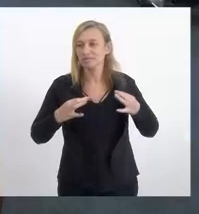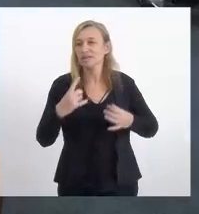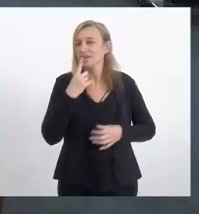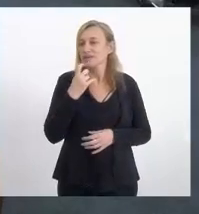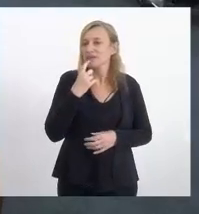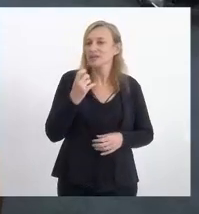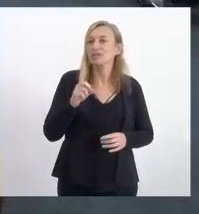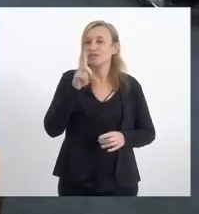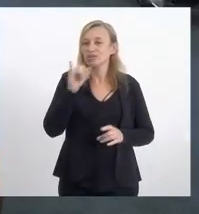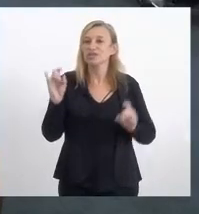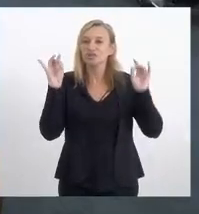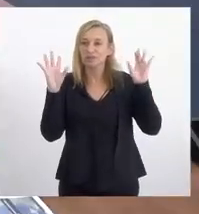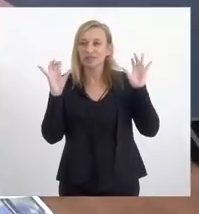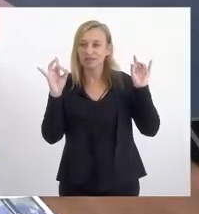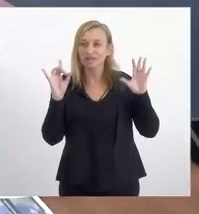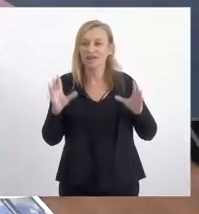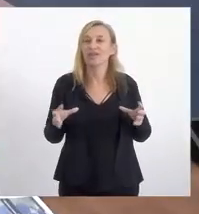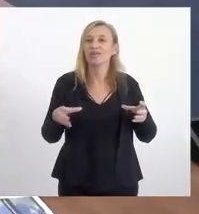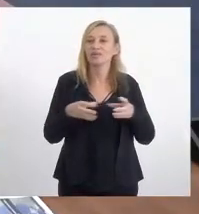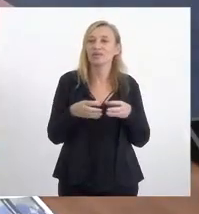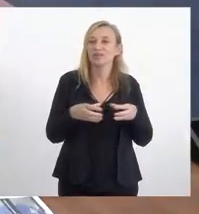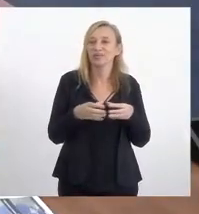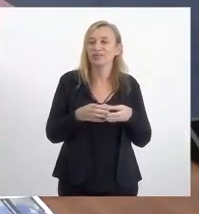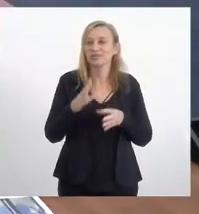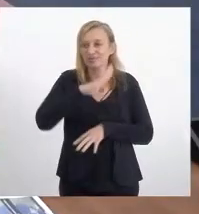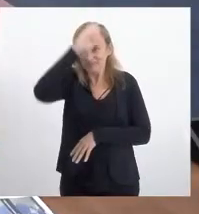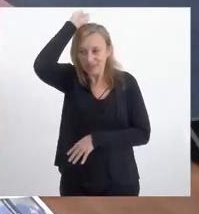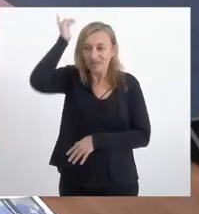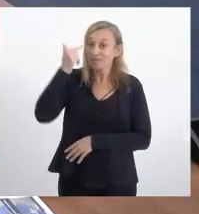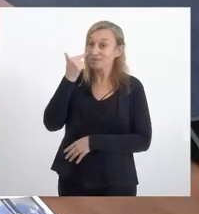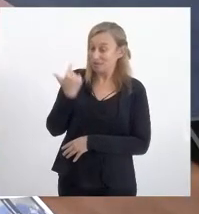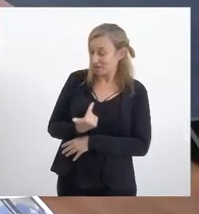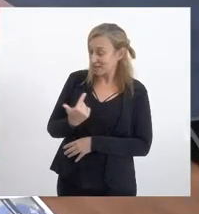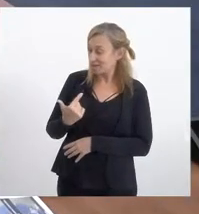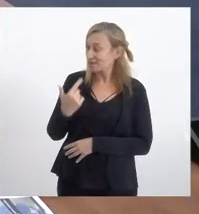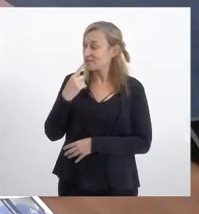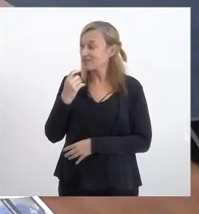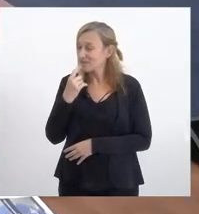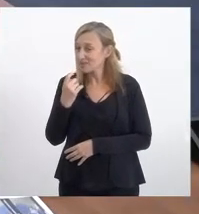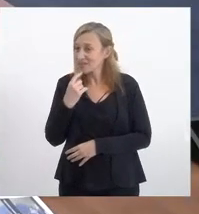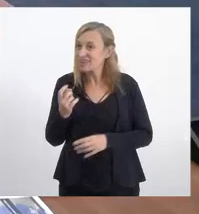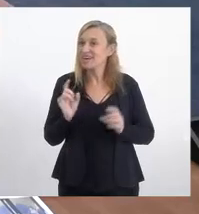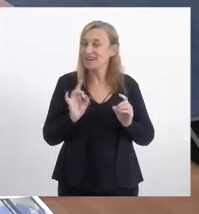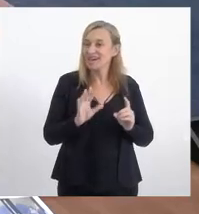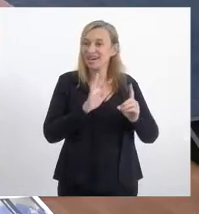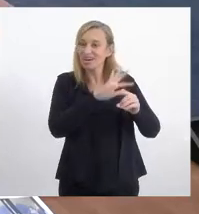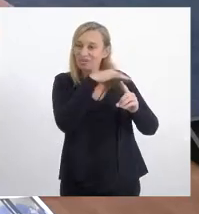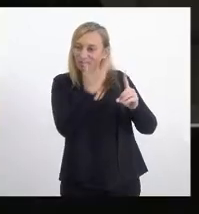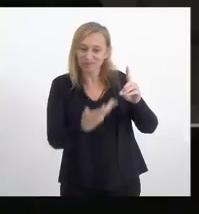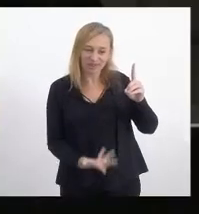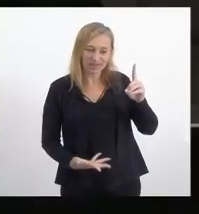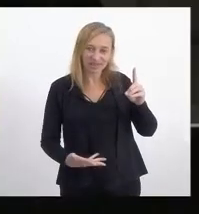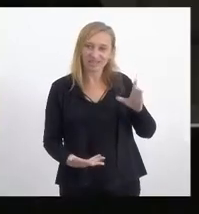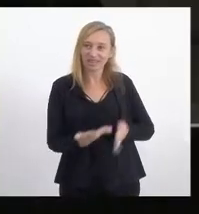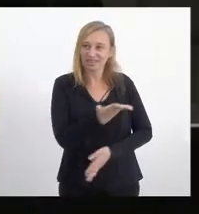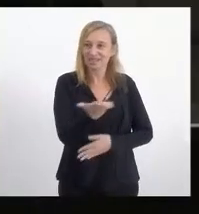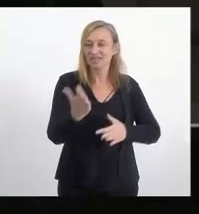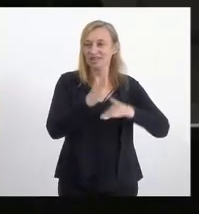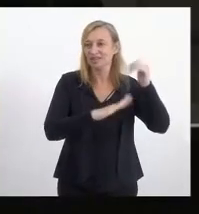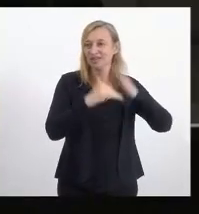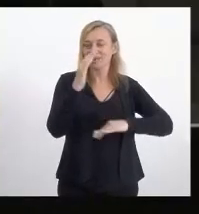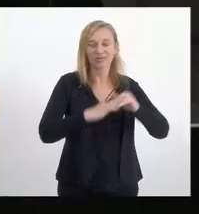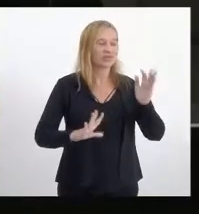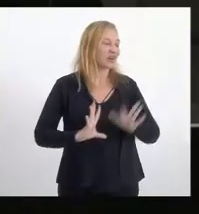uma data alguma coisa que faz alusão o corpo de bombeiro então quando me ver de vermelho é fazendo alusão a esses profissionais